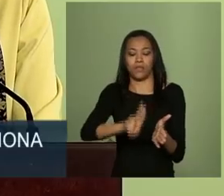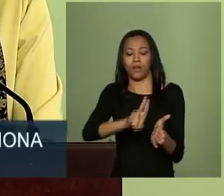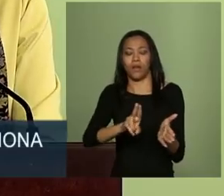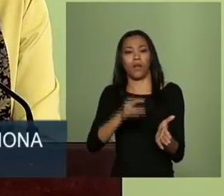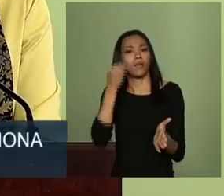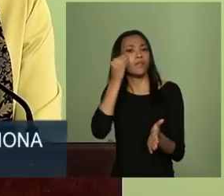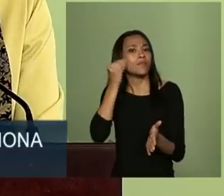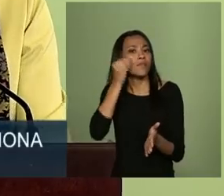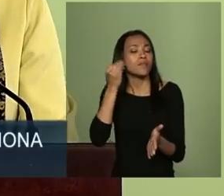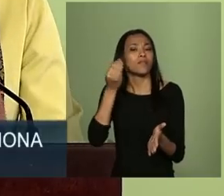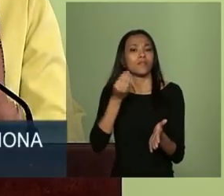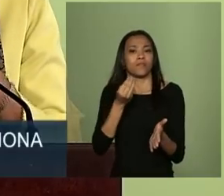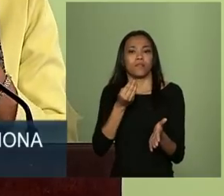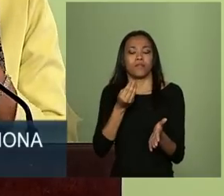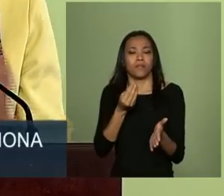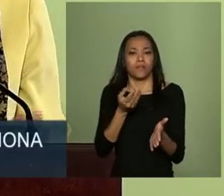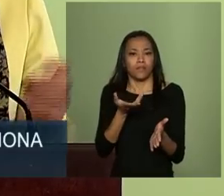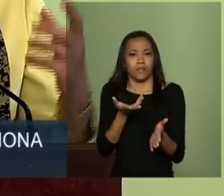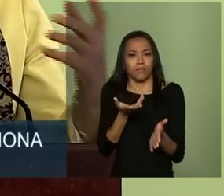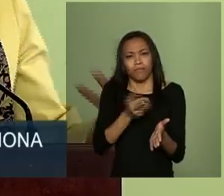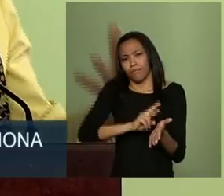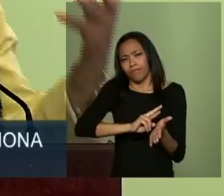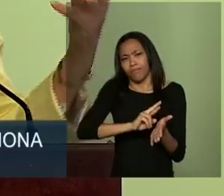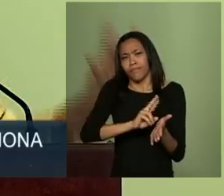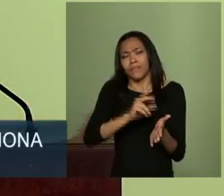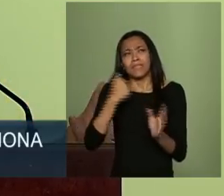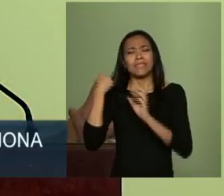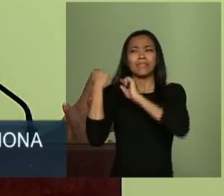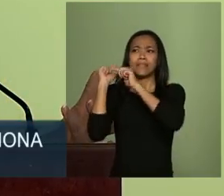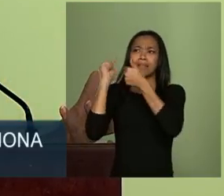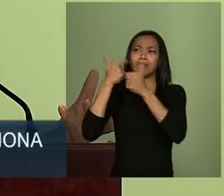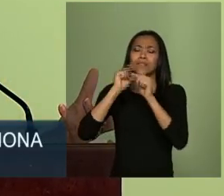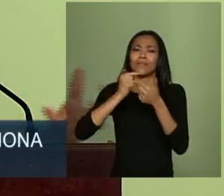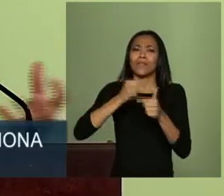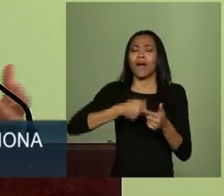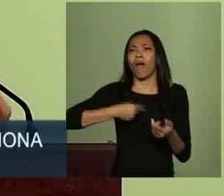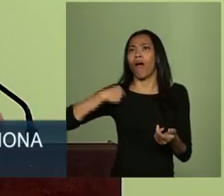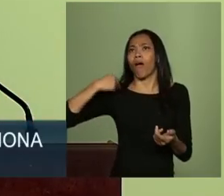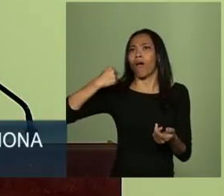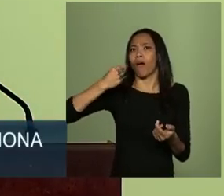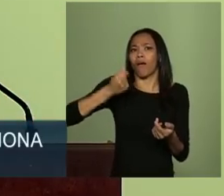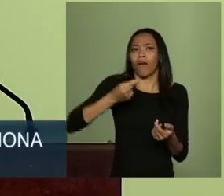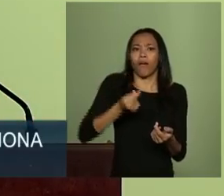conhecimento na mais tradicional, né,